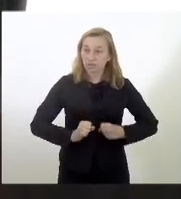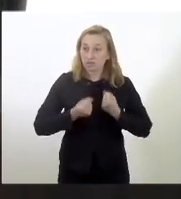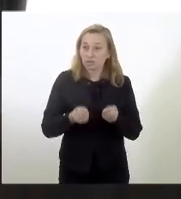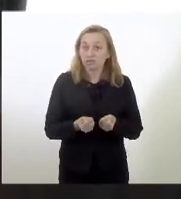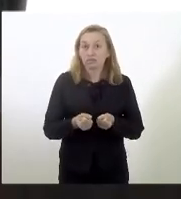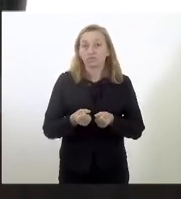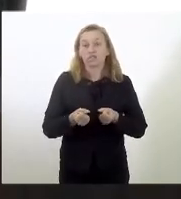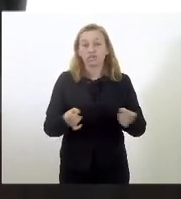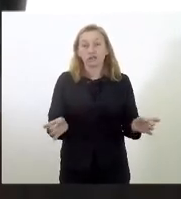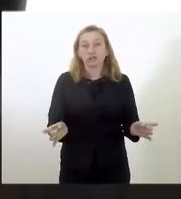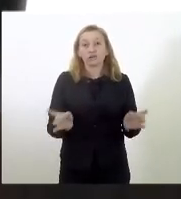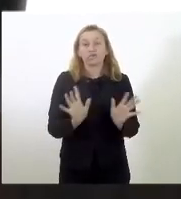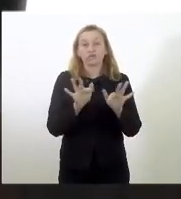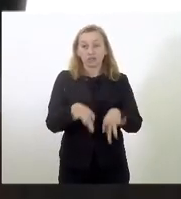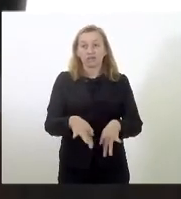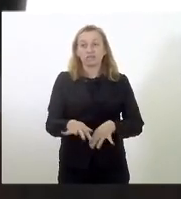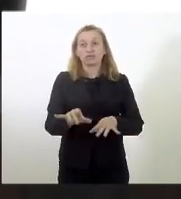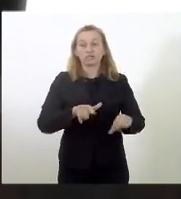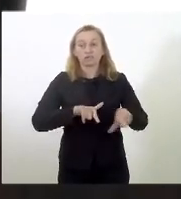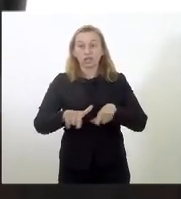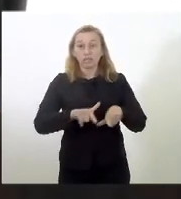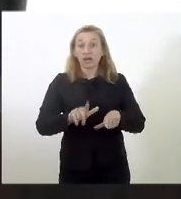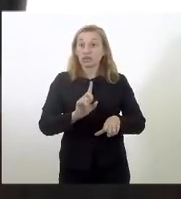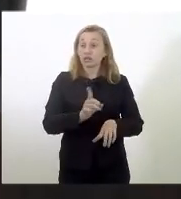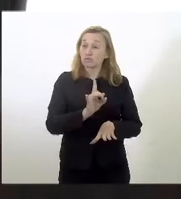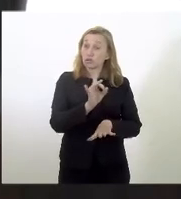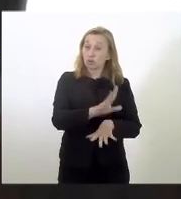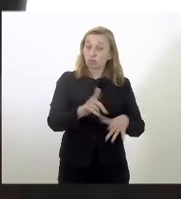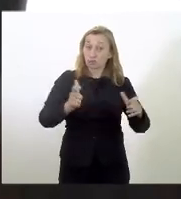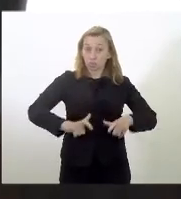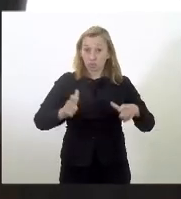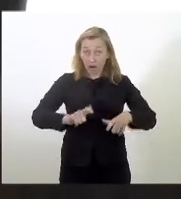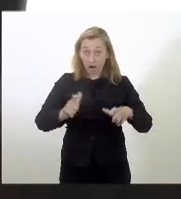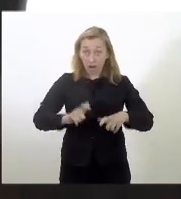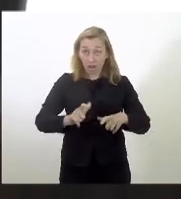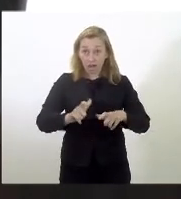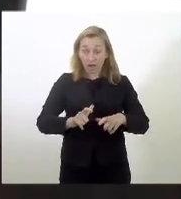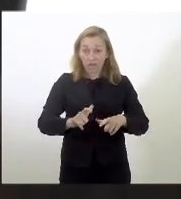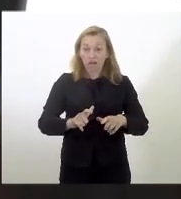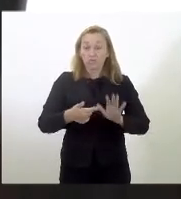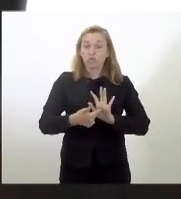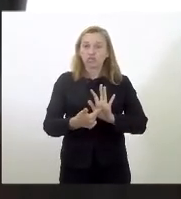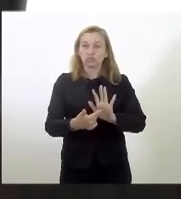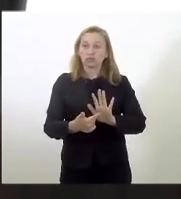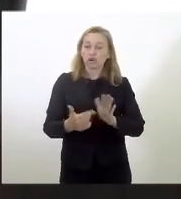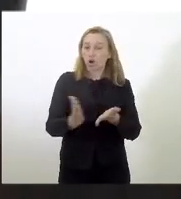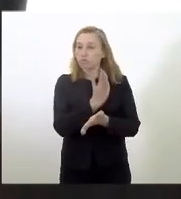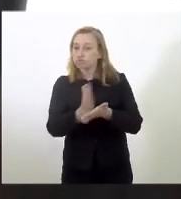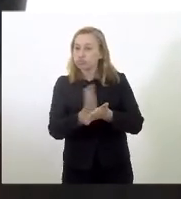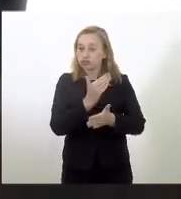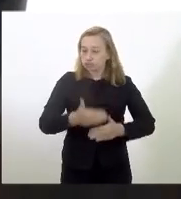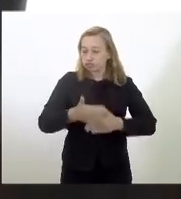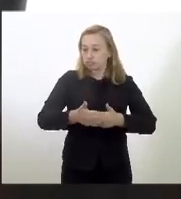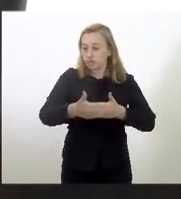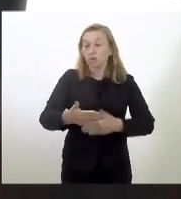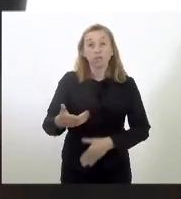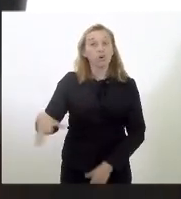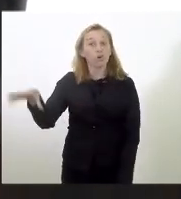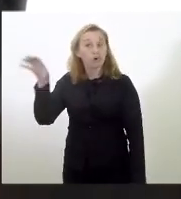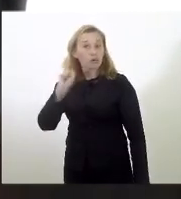que não só a questão do espaço físico representando alguns avanços, como eu ouvi